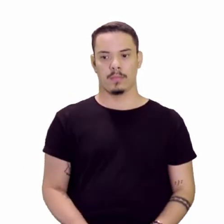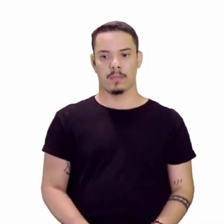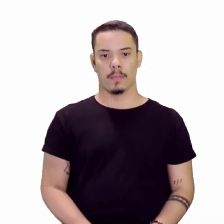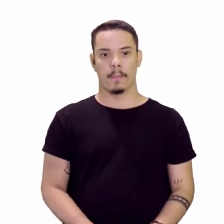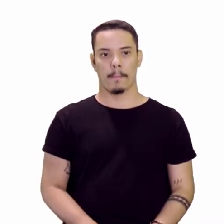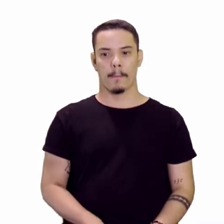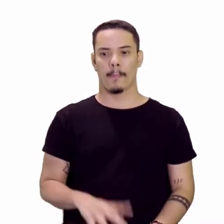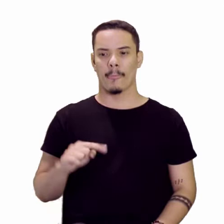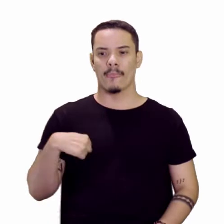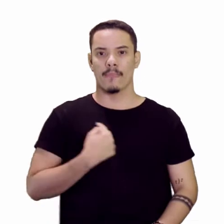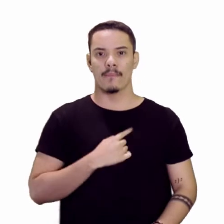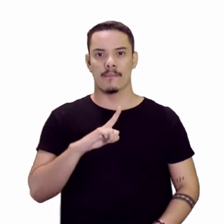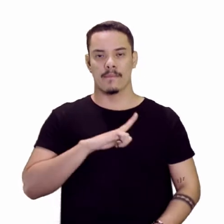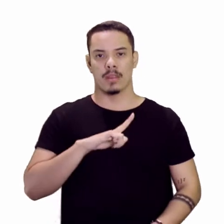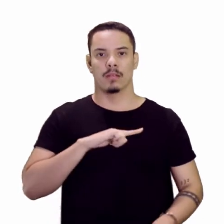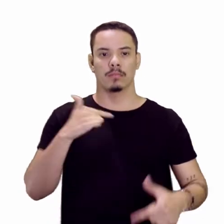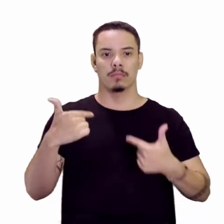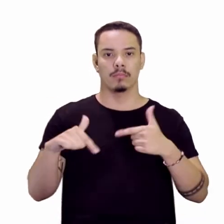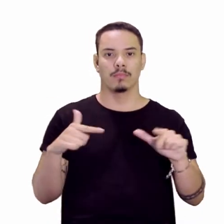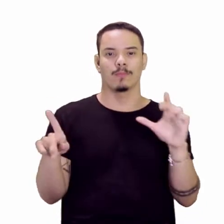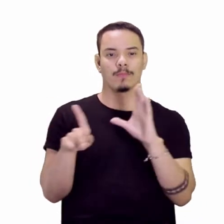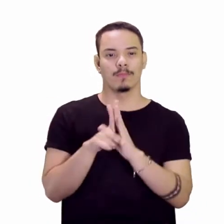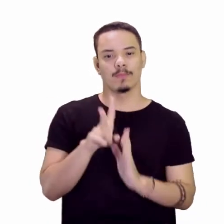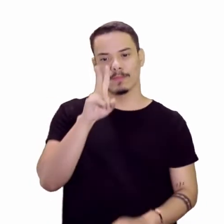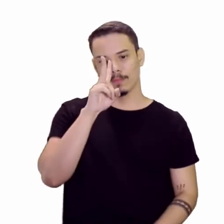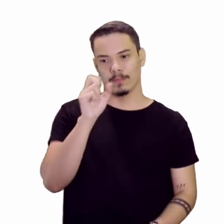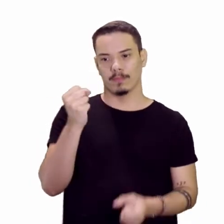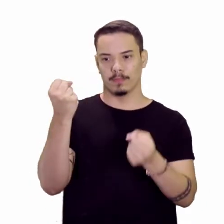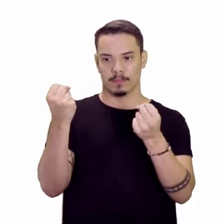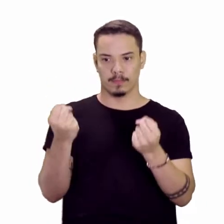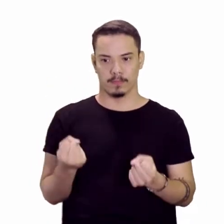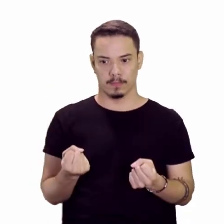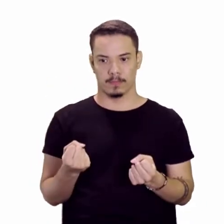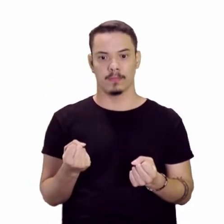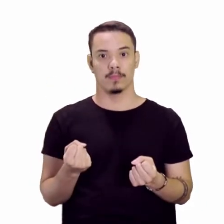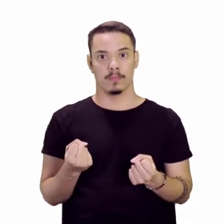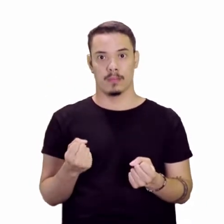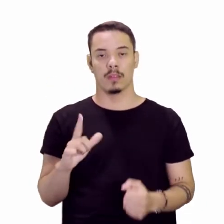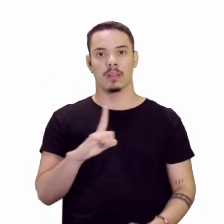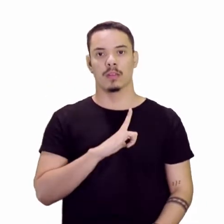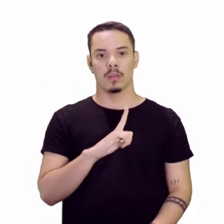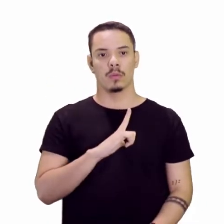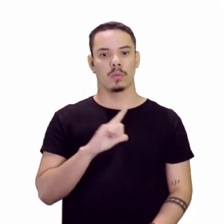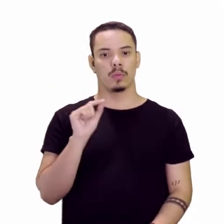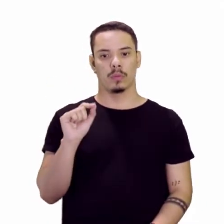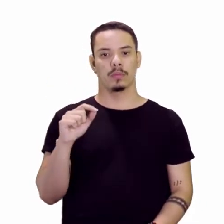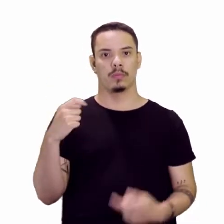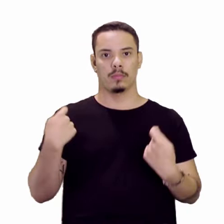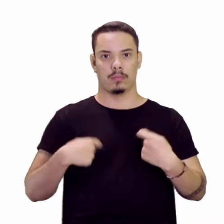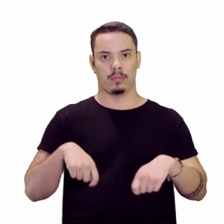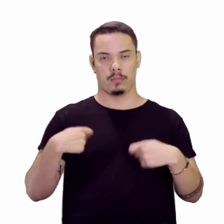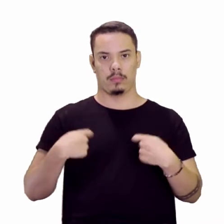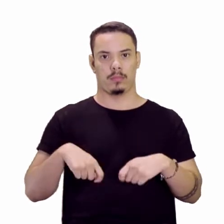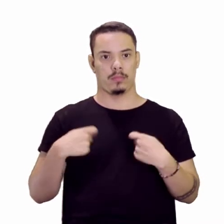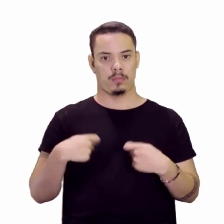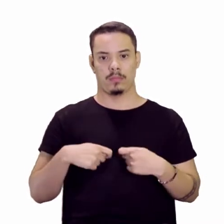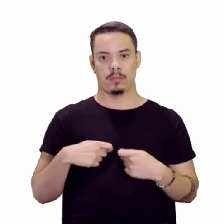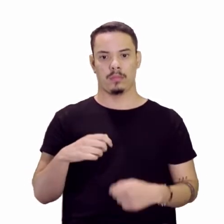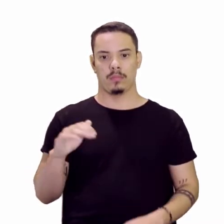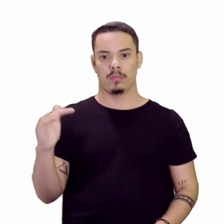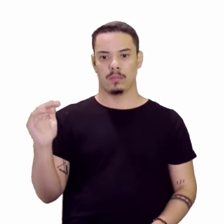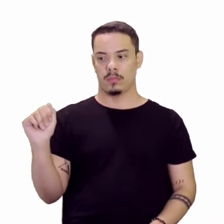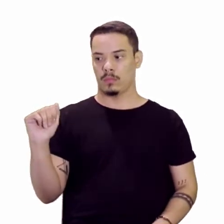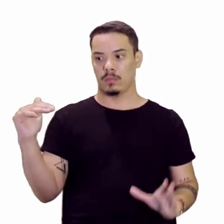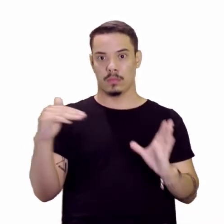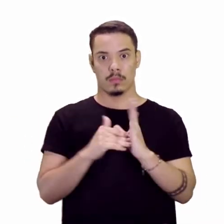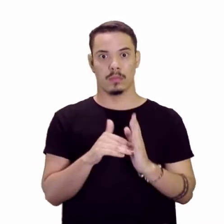196. E a gente tem o trabalho da força-peso ali, olha só, que é necessária para que ele vá do ponto A até